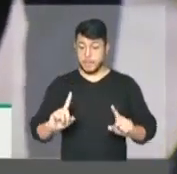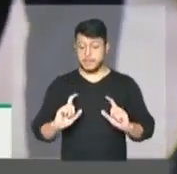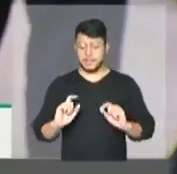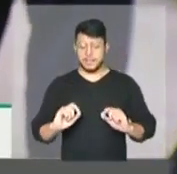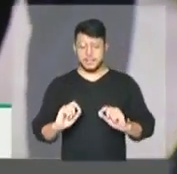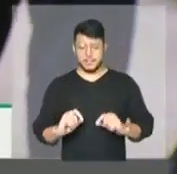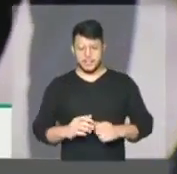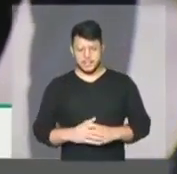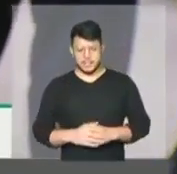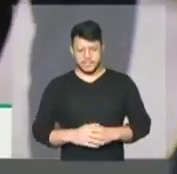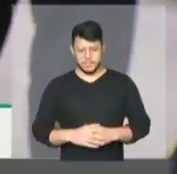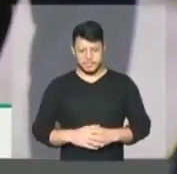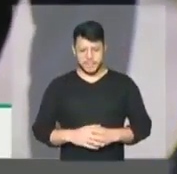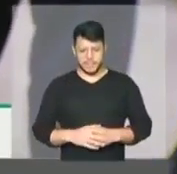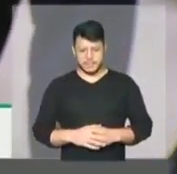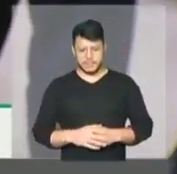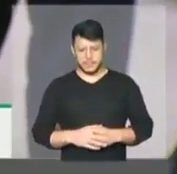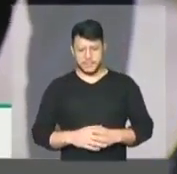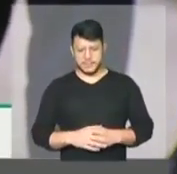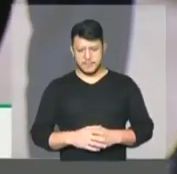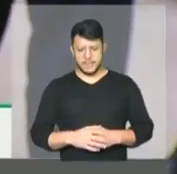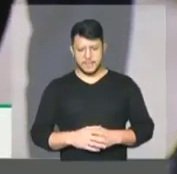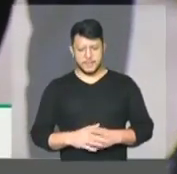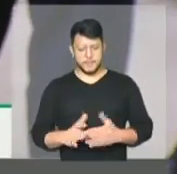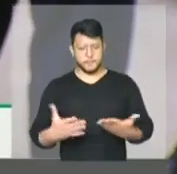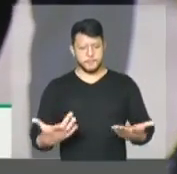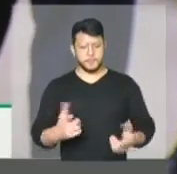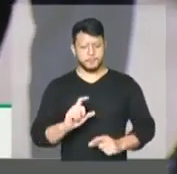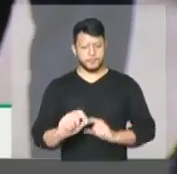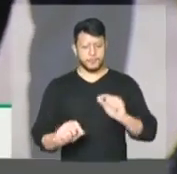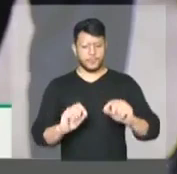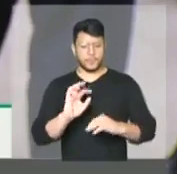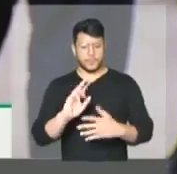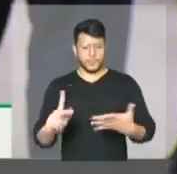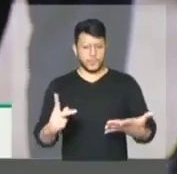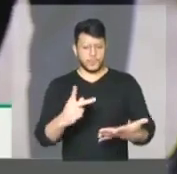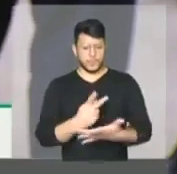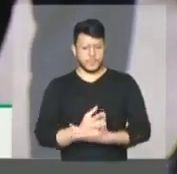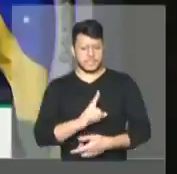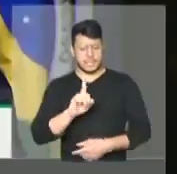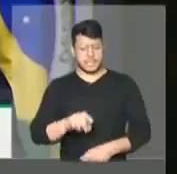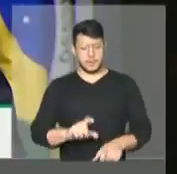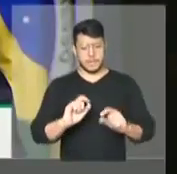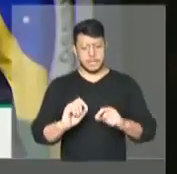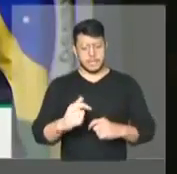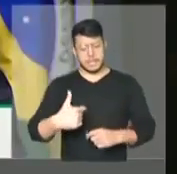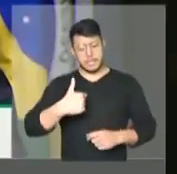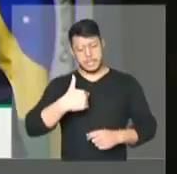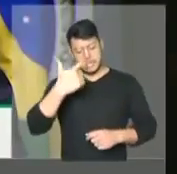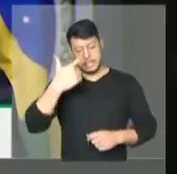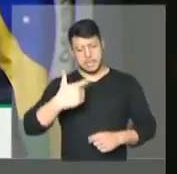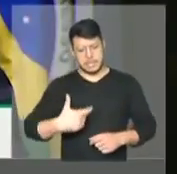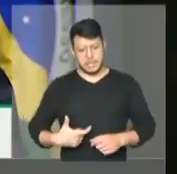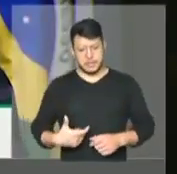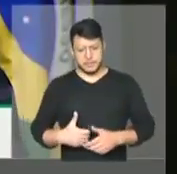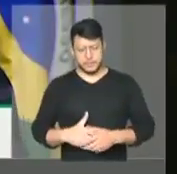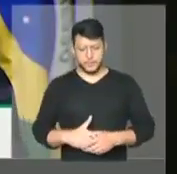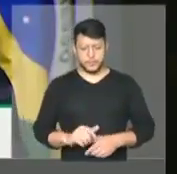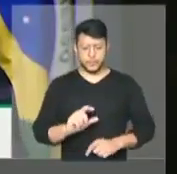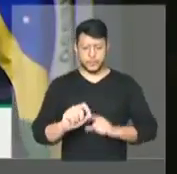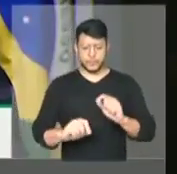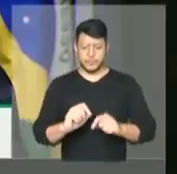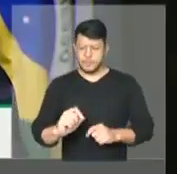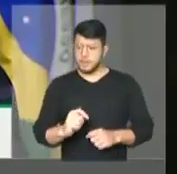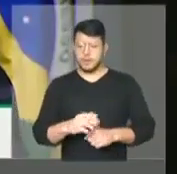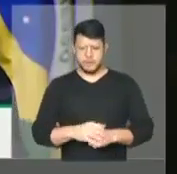é uma das autoridades que ajudou a conquistar o protagonismo desta casa. Nós chegamos juntos aqui em